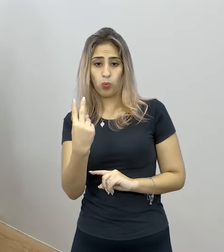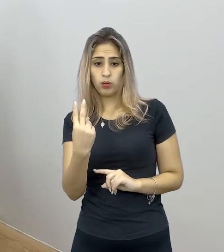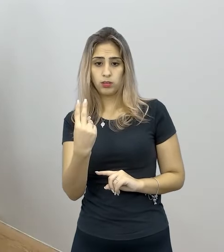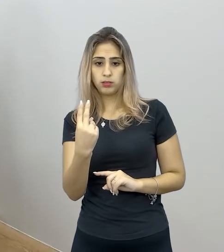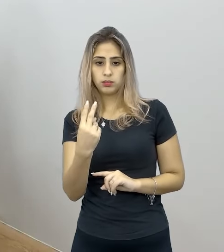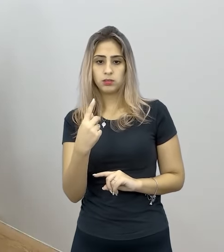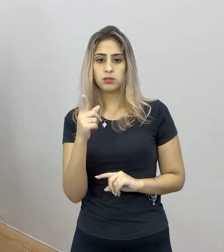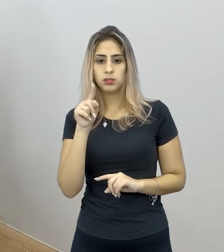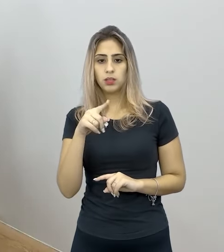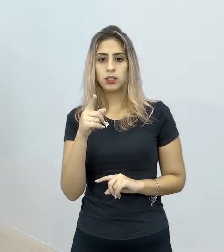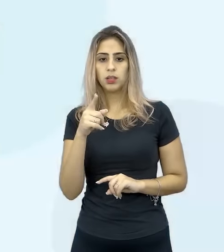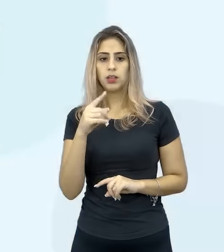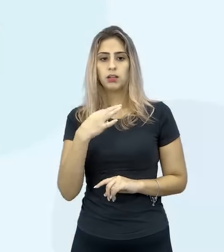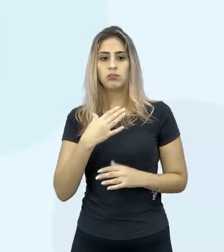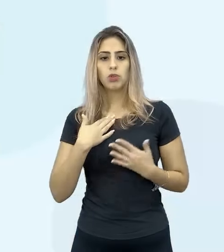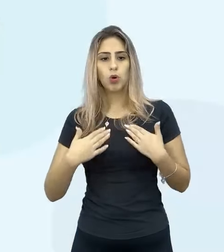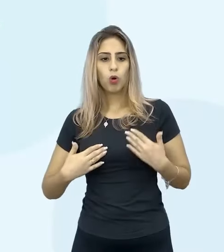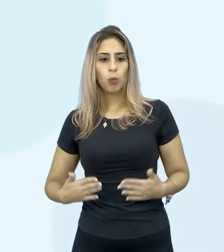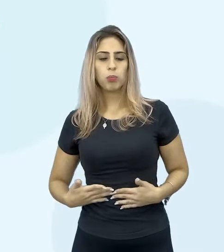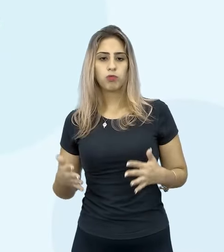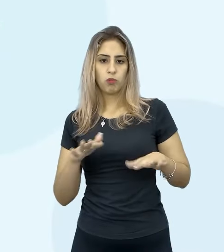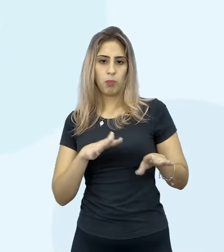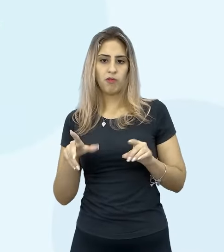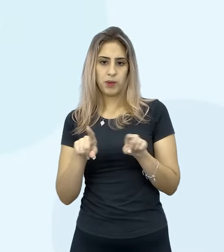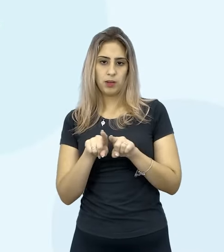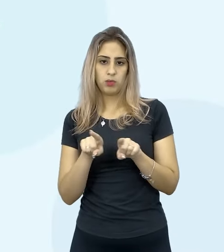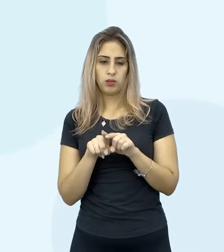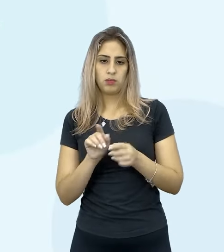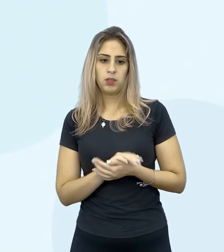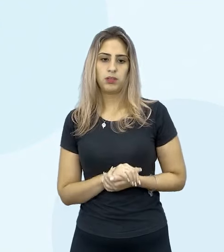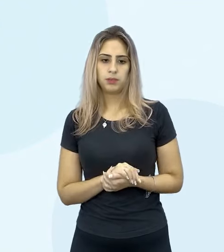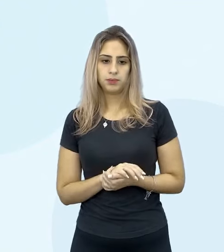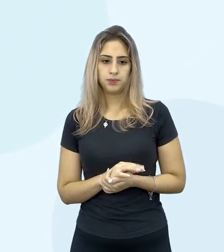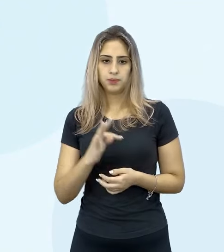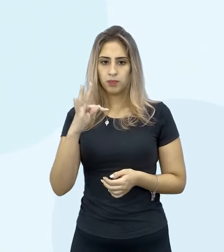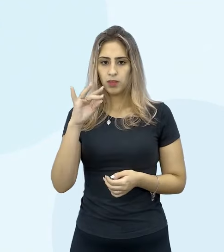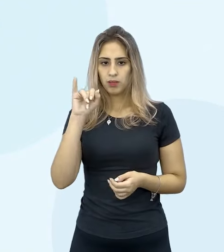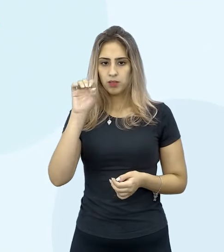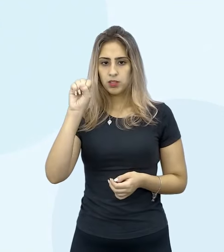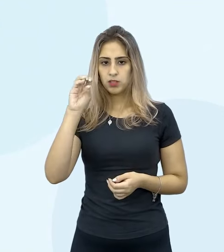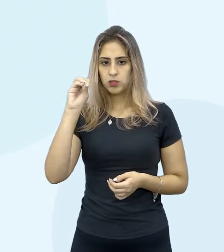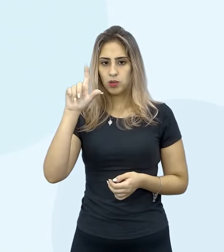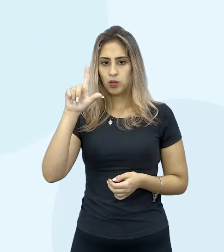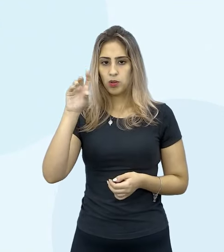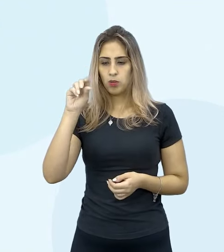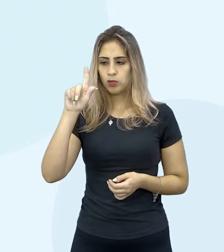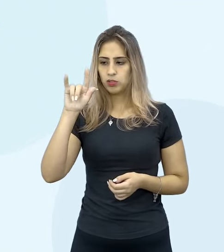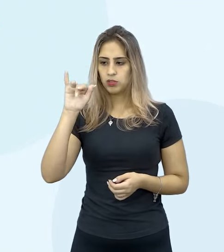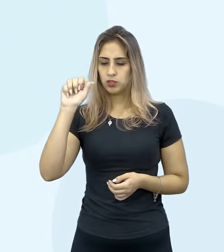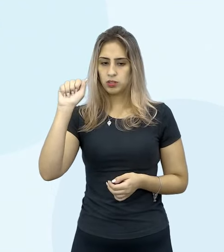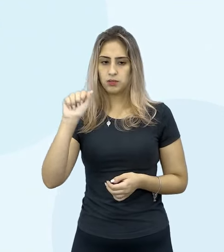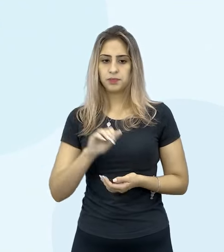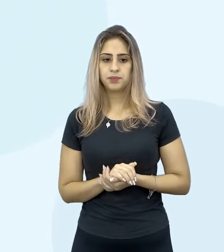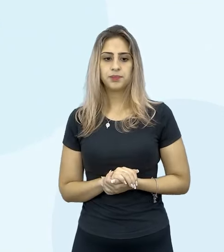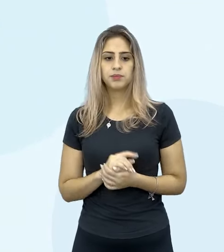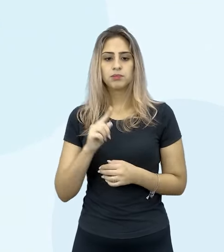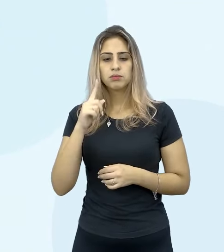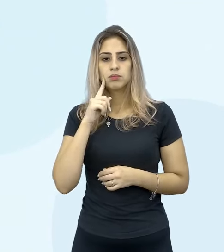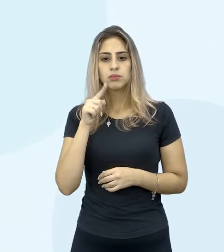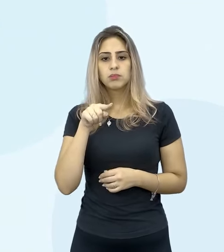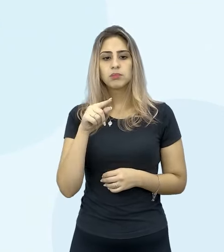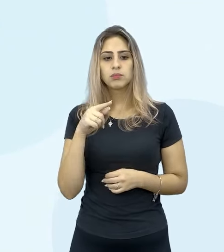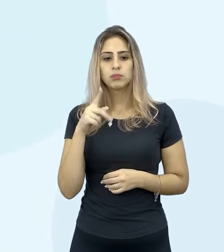do movimento. Isso, verdade. A gente trouxe um antes, né? Verdade. Então, vai ser a fisiologia humana, né? Que ela não